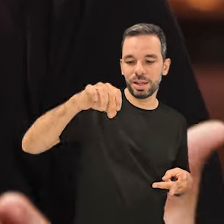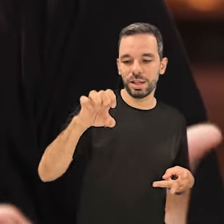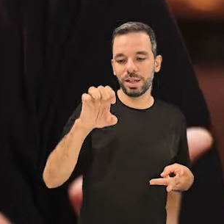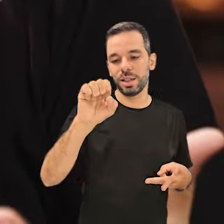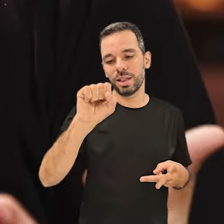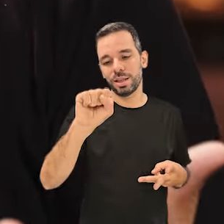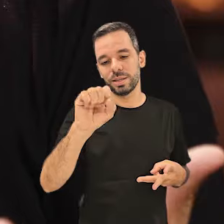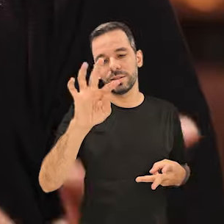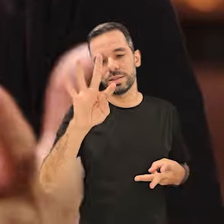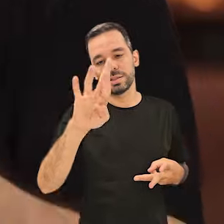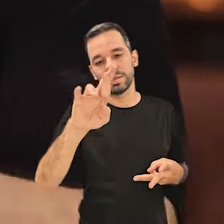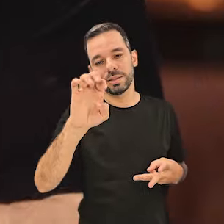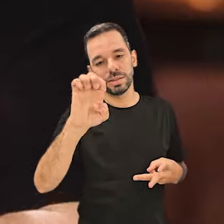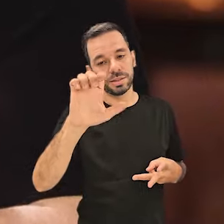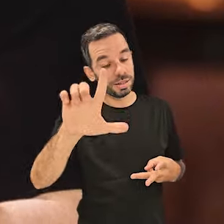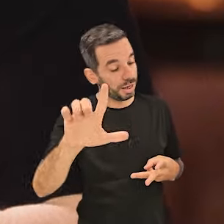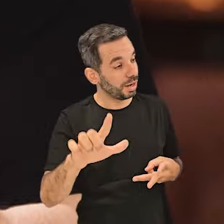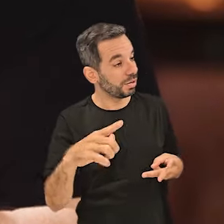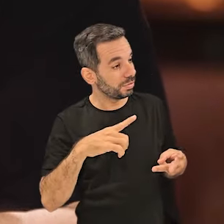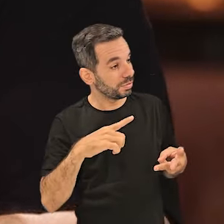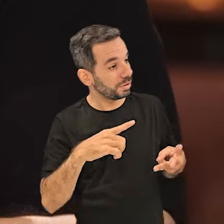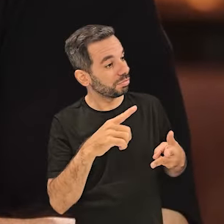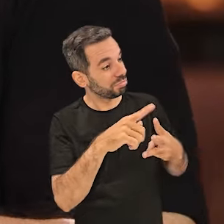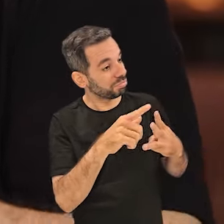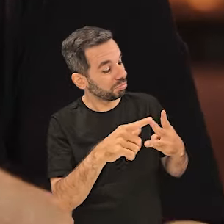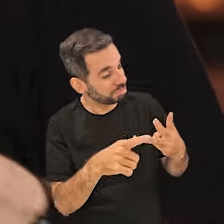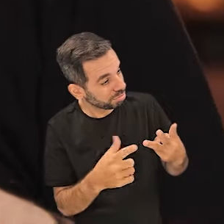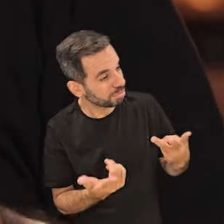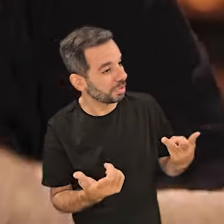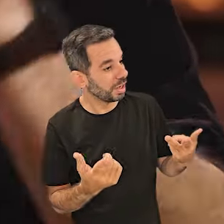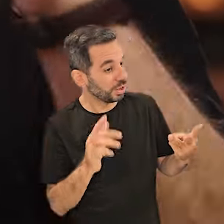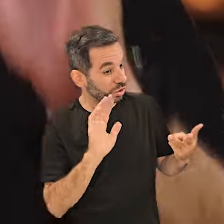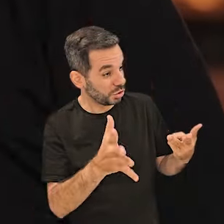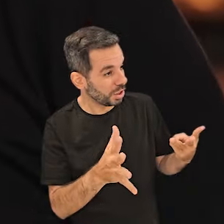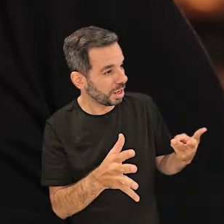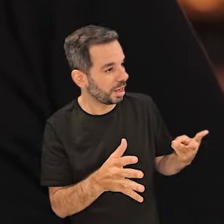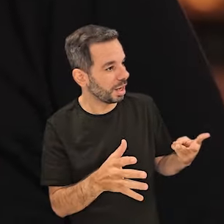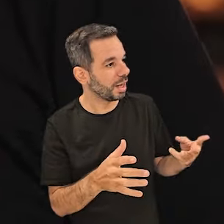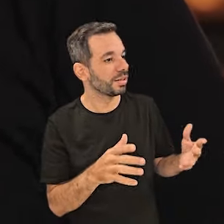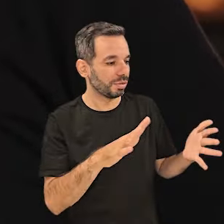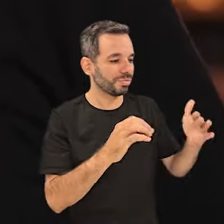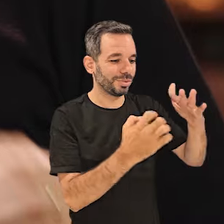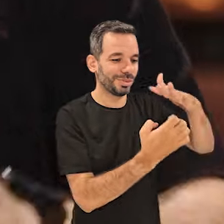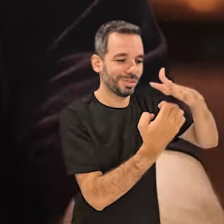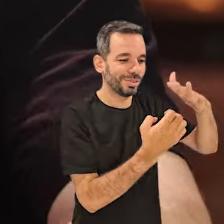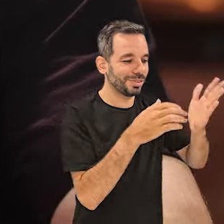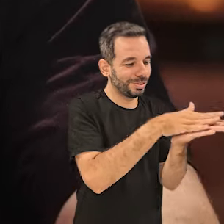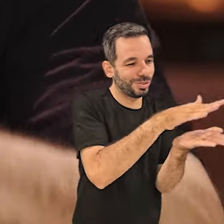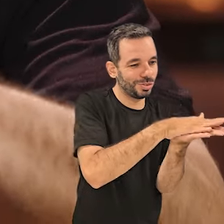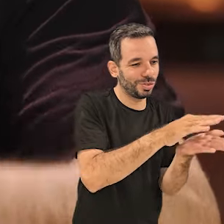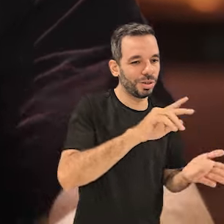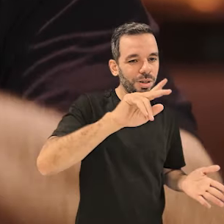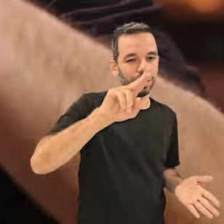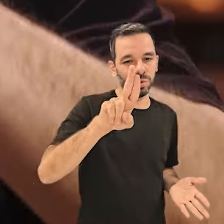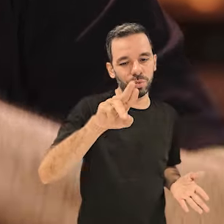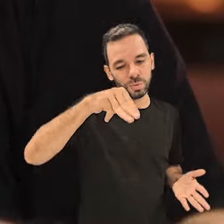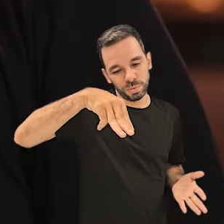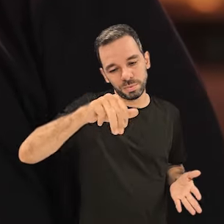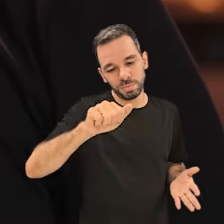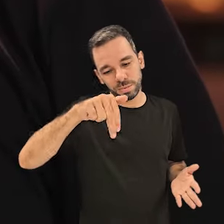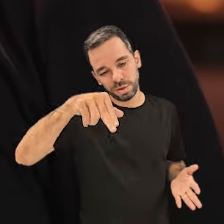Então são três pacotes de jovens escritores, de novos escritores, enfim. A Humanos fazendo o seu compromisso com